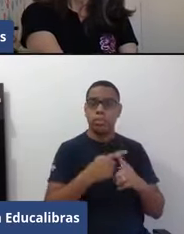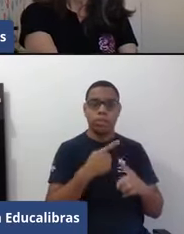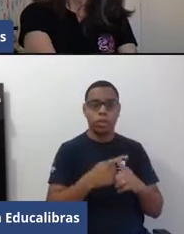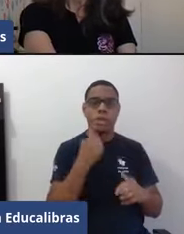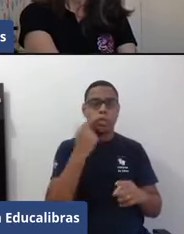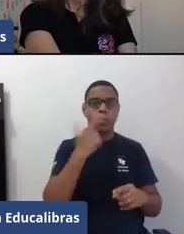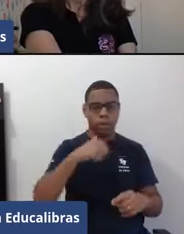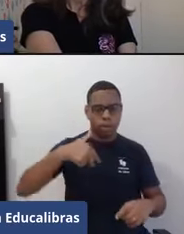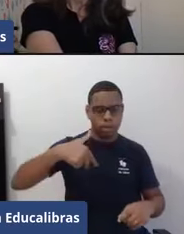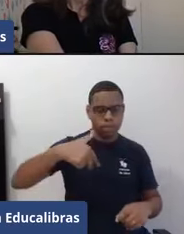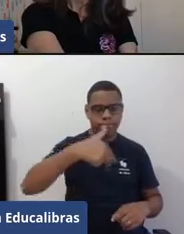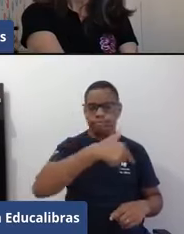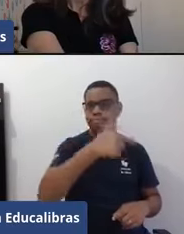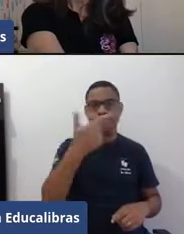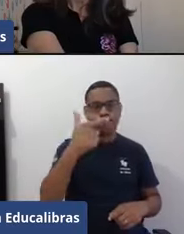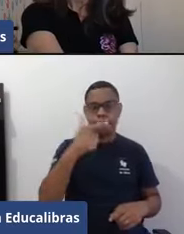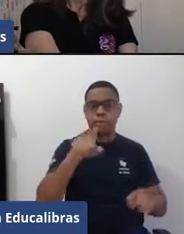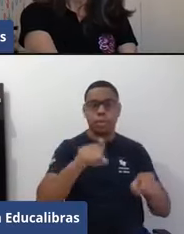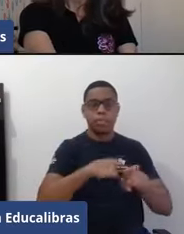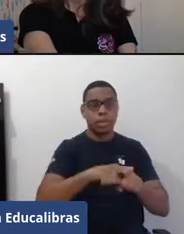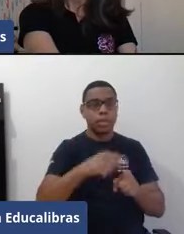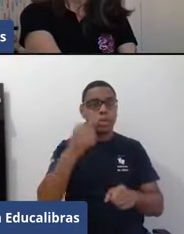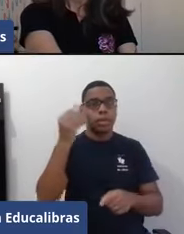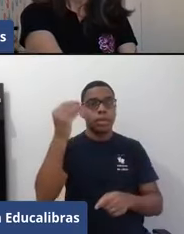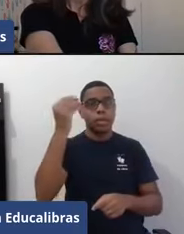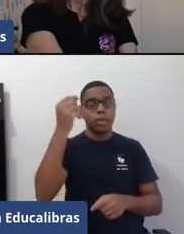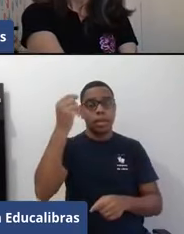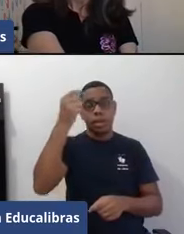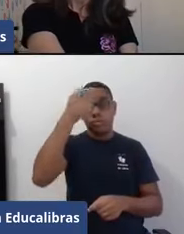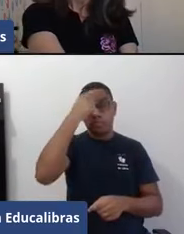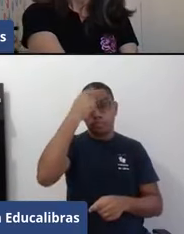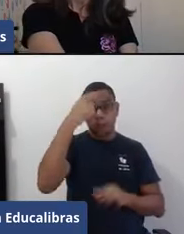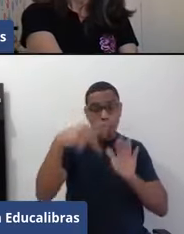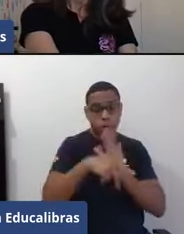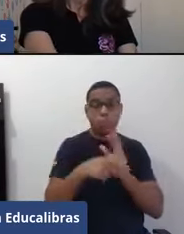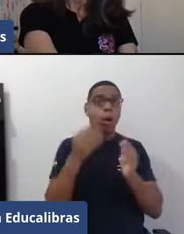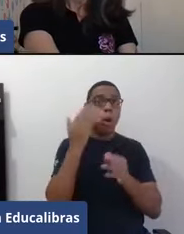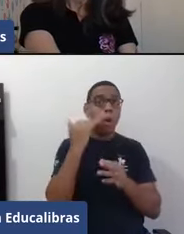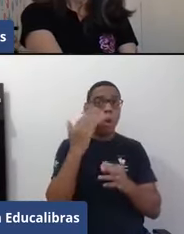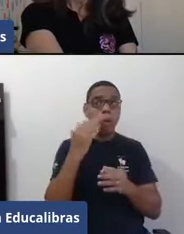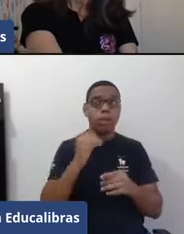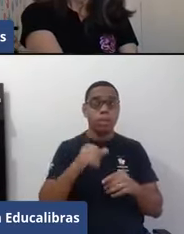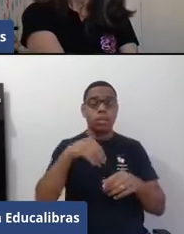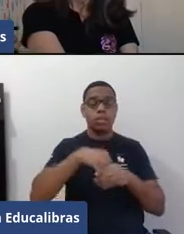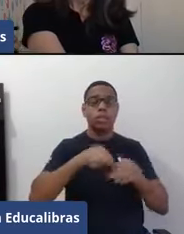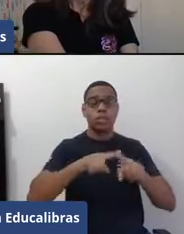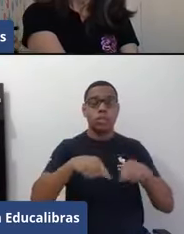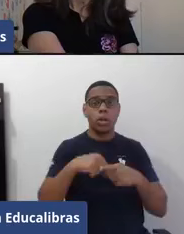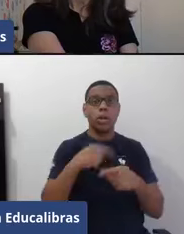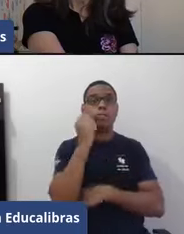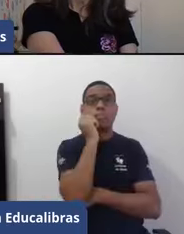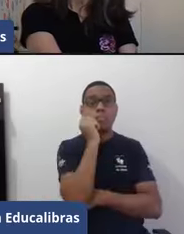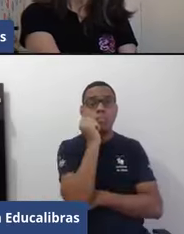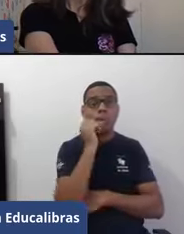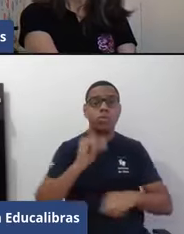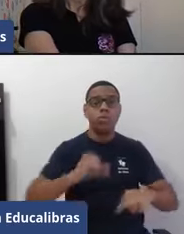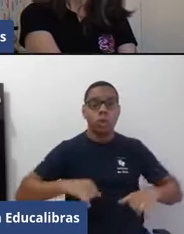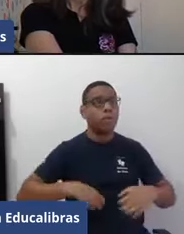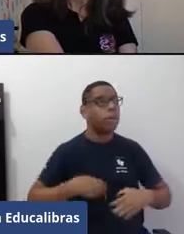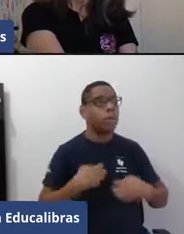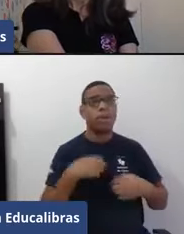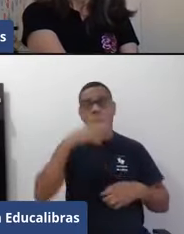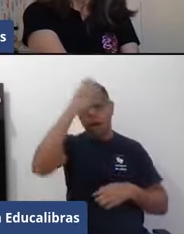motora, ela não tem o intelectual para o ensino, portanto, eu não vou deixar ela numa escola que ela não vai aprender nada, ela vai sofrer com isso e